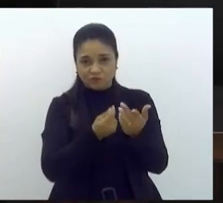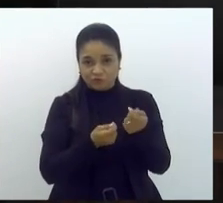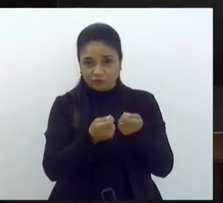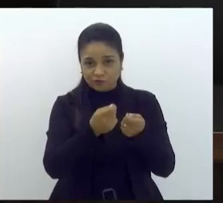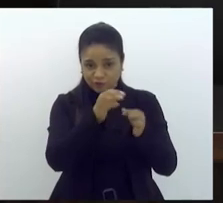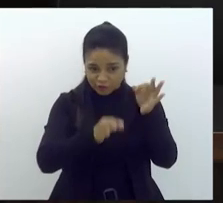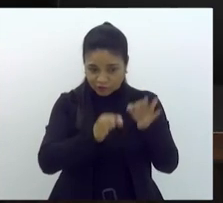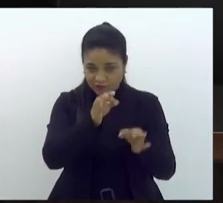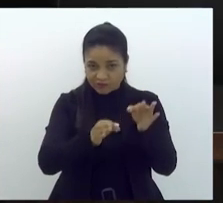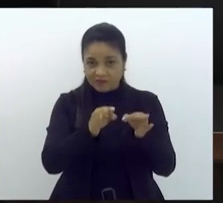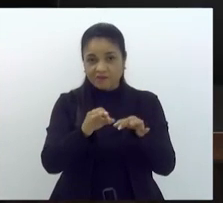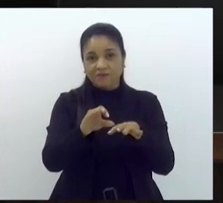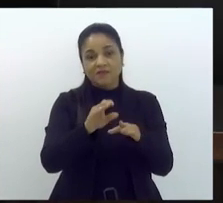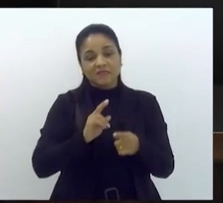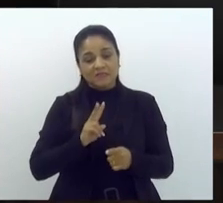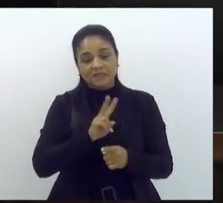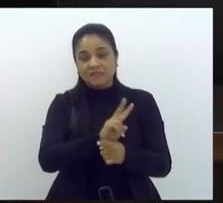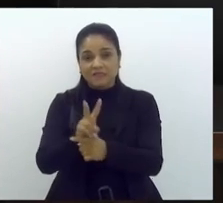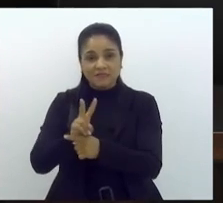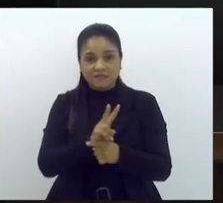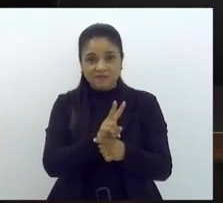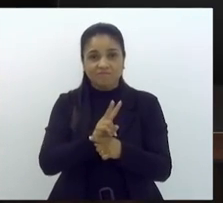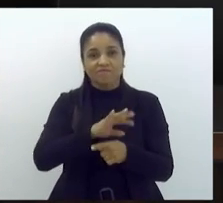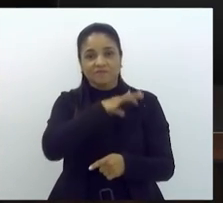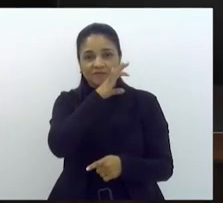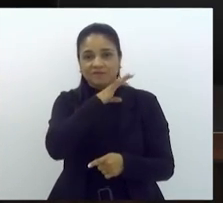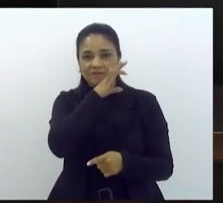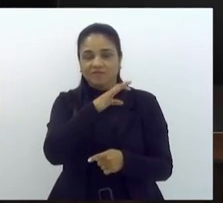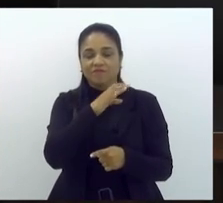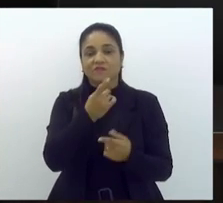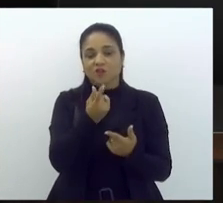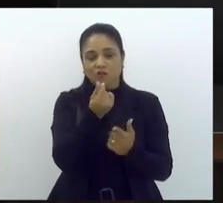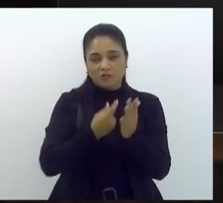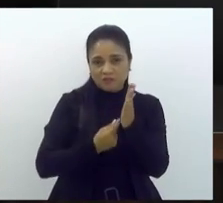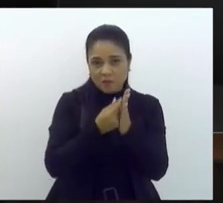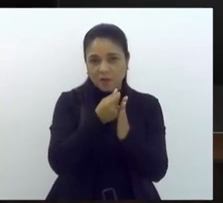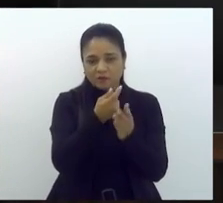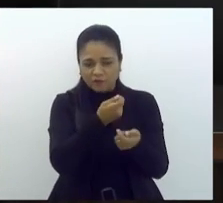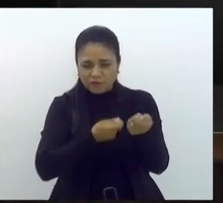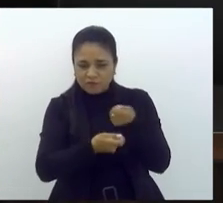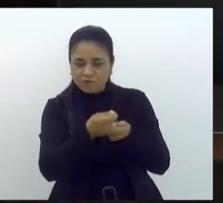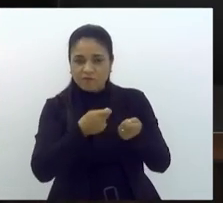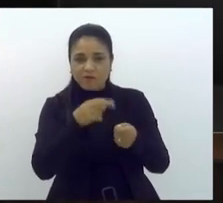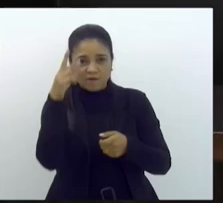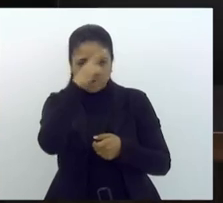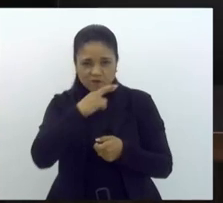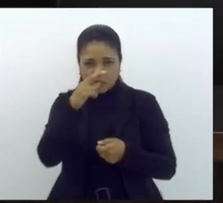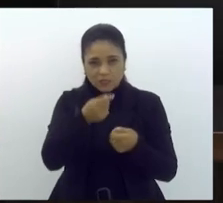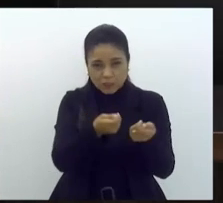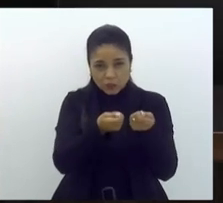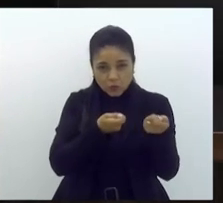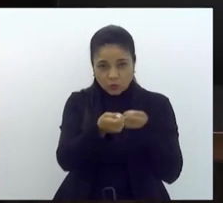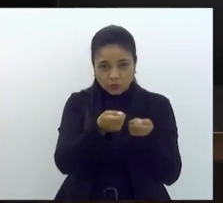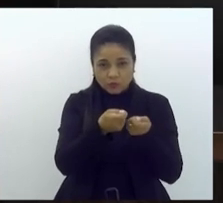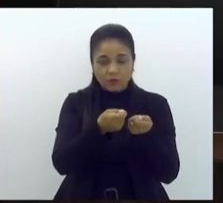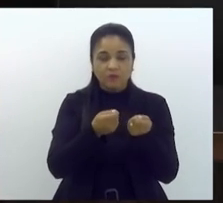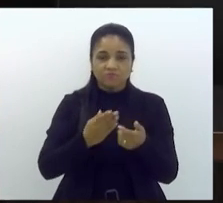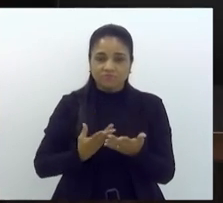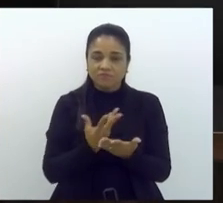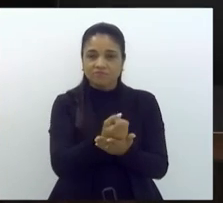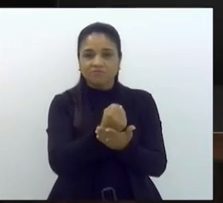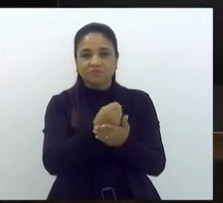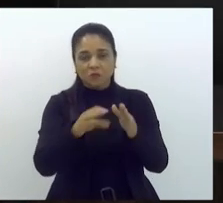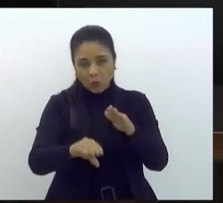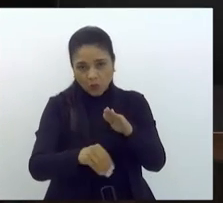de defesa e proteção dos animais favorável de orçamento Finanças fiscalização financeira e controle favorável com